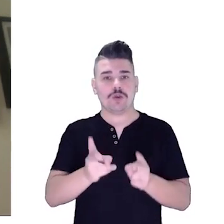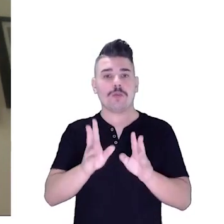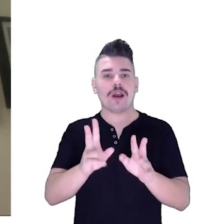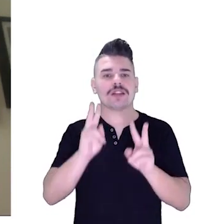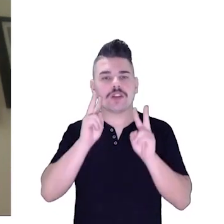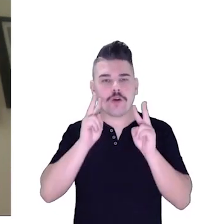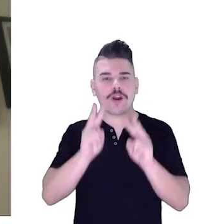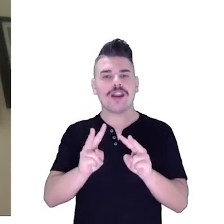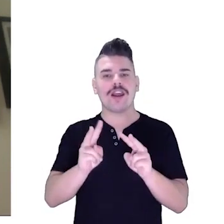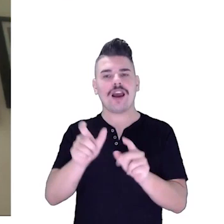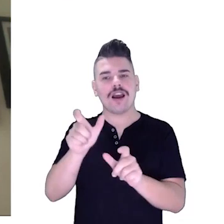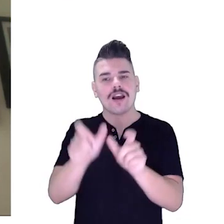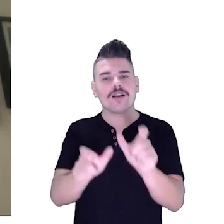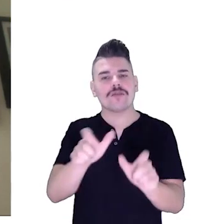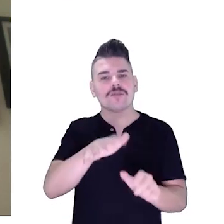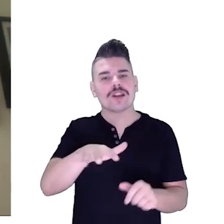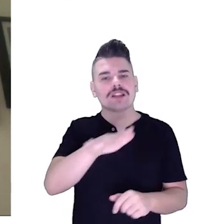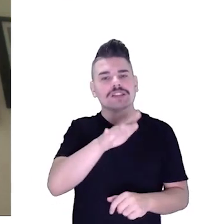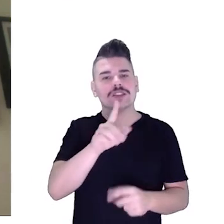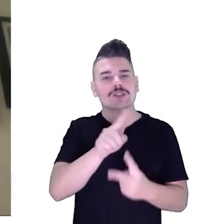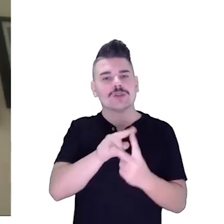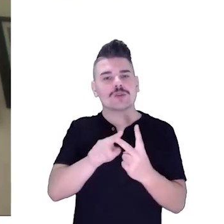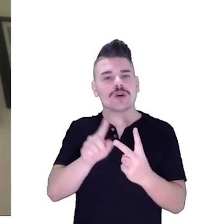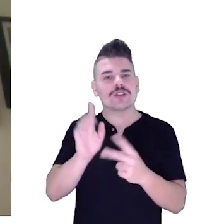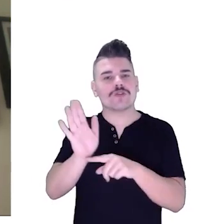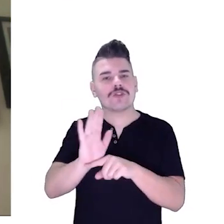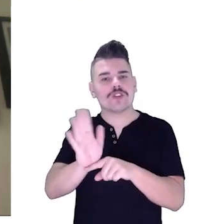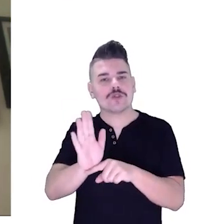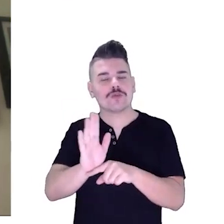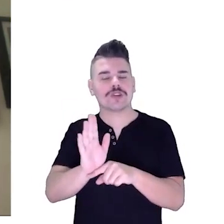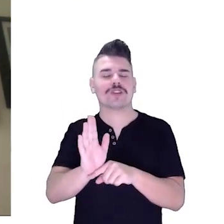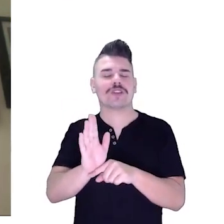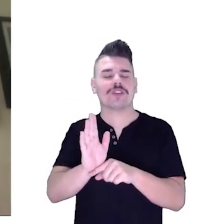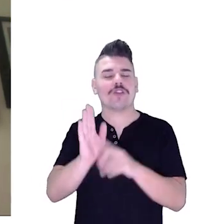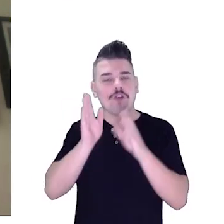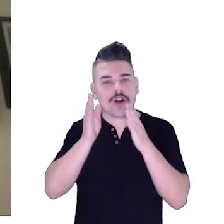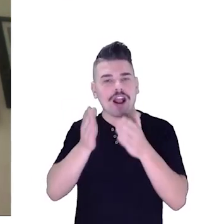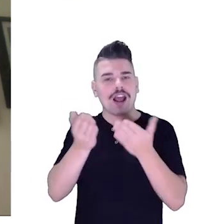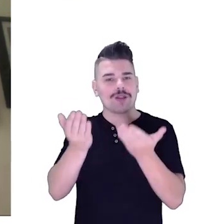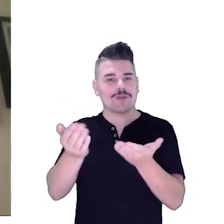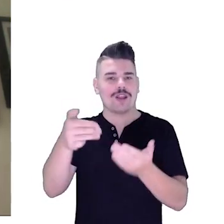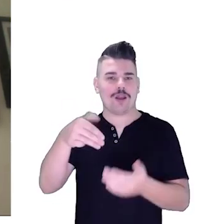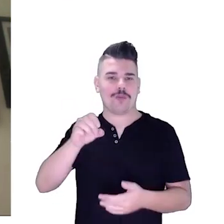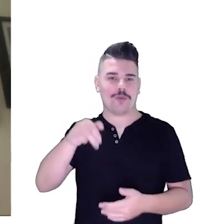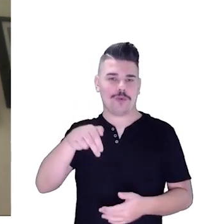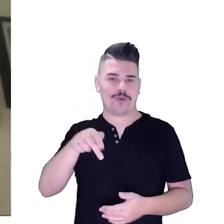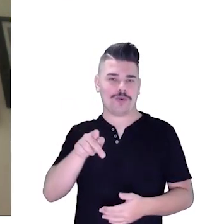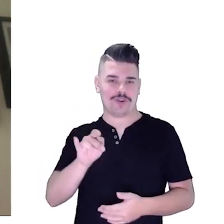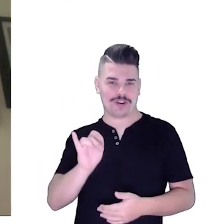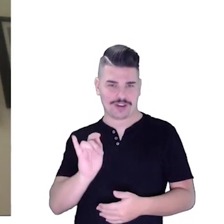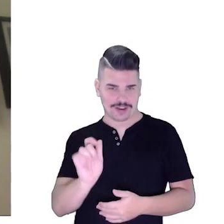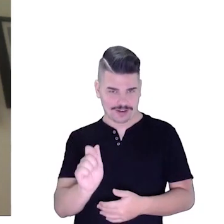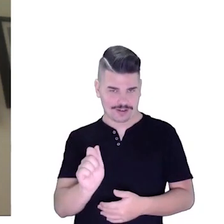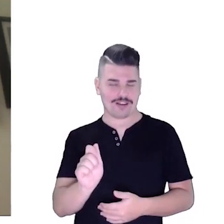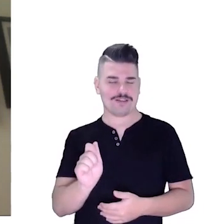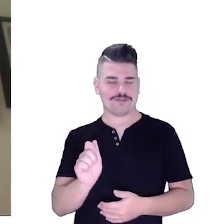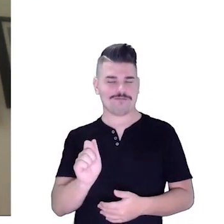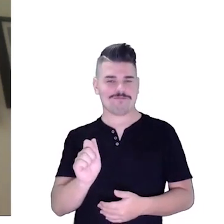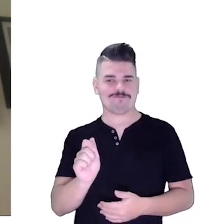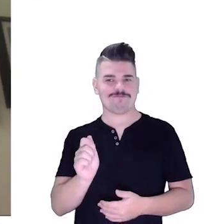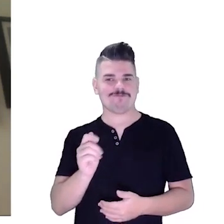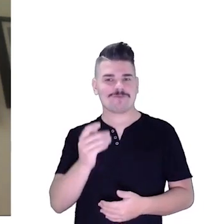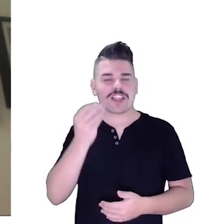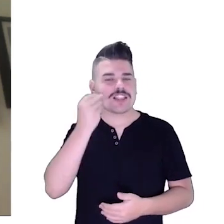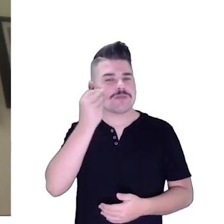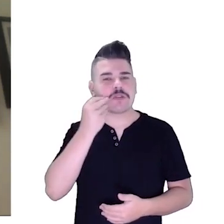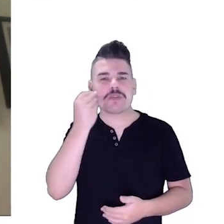de fato muito bom olhar para essas duas... esses dois filmes da Mônica, e pensar, né,